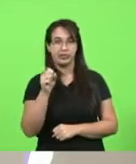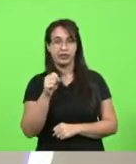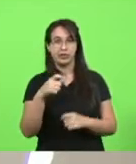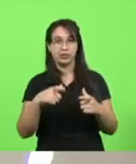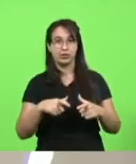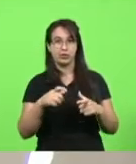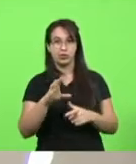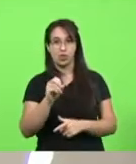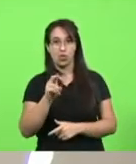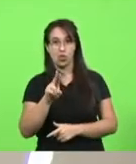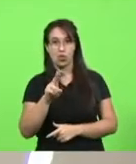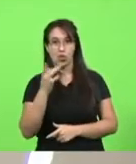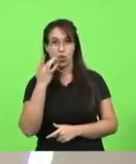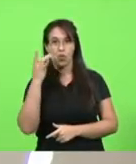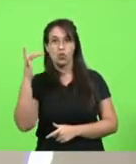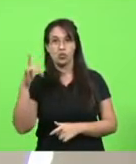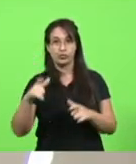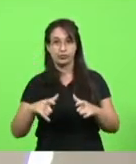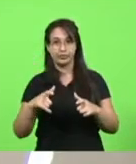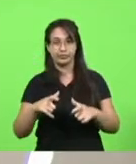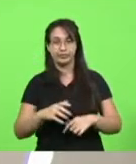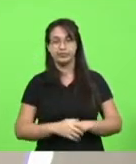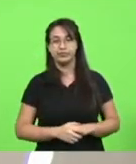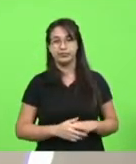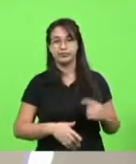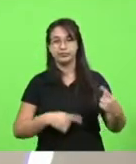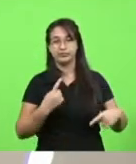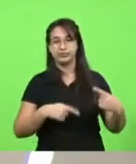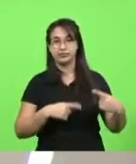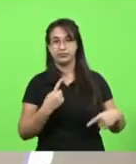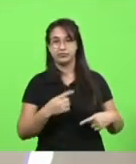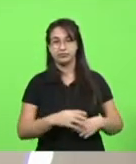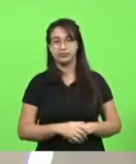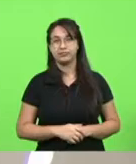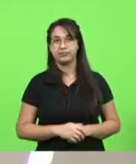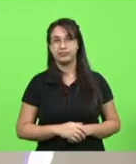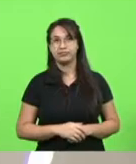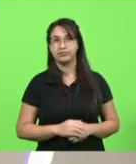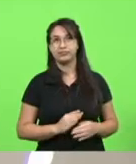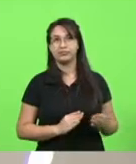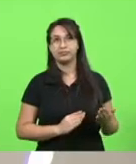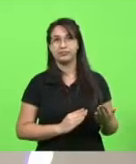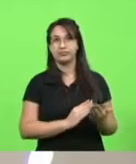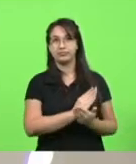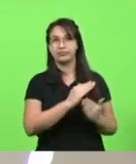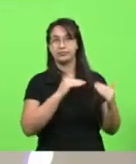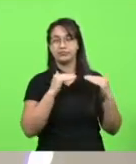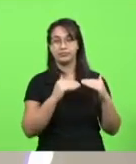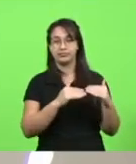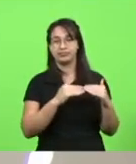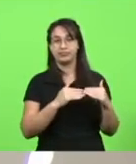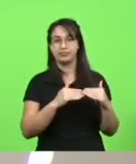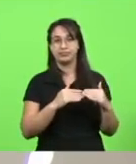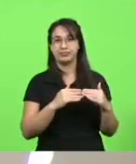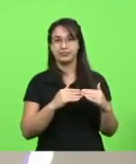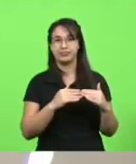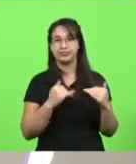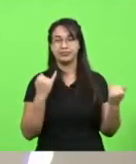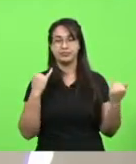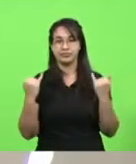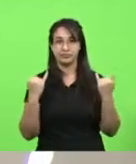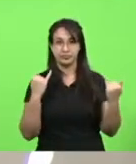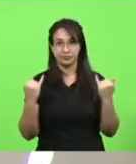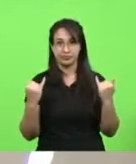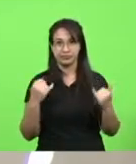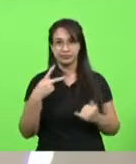discussão. Não havendo quem queira discutir, em votação, deputados que aprovam, permaneçam como se encontram. Aprovado por unanimidade. Pedido de